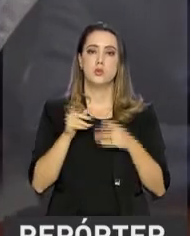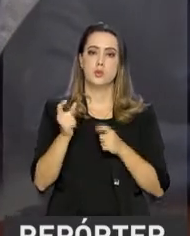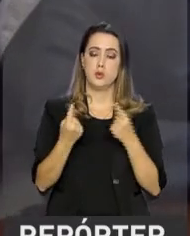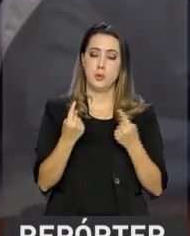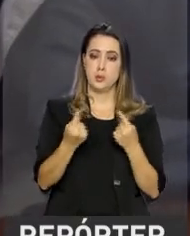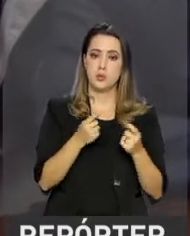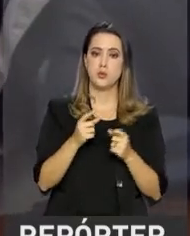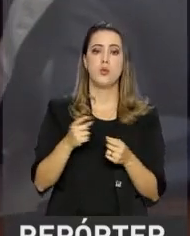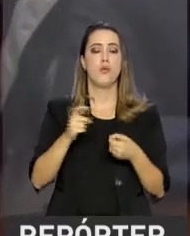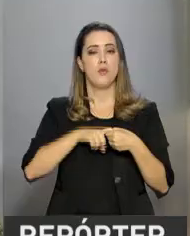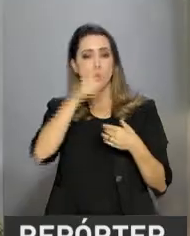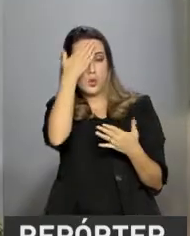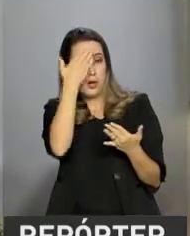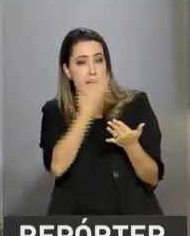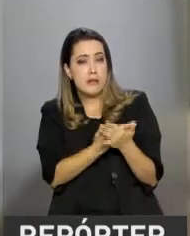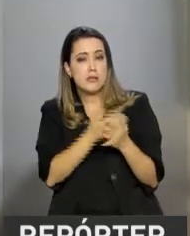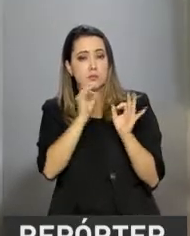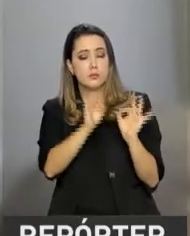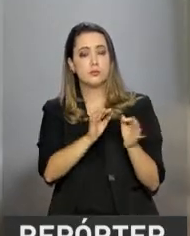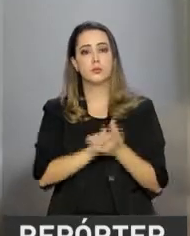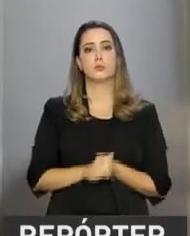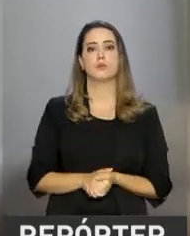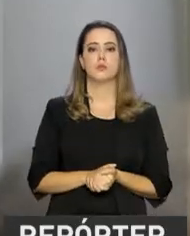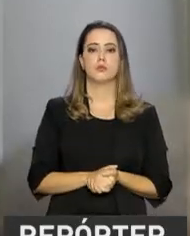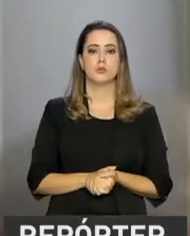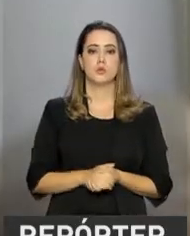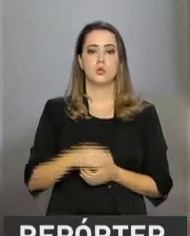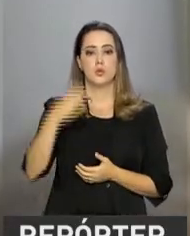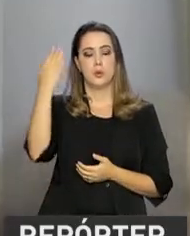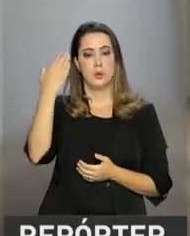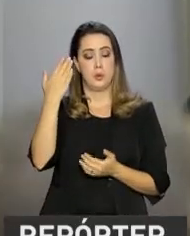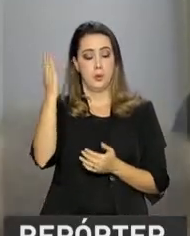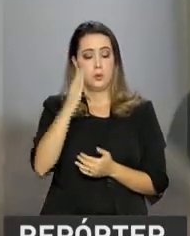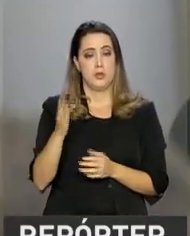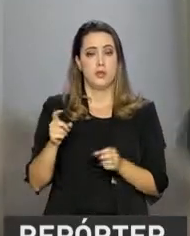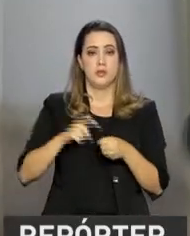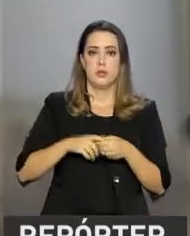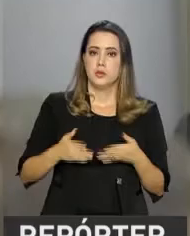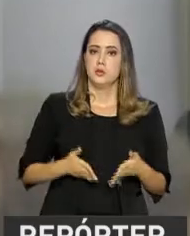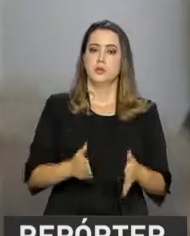volte a ser otimista o brasil voltou e vai ficar